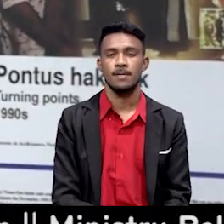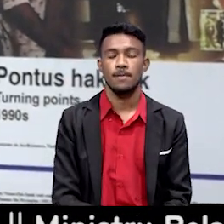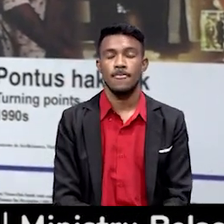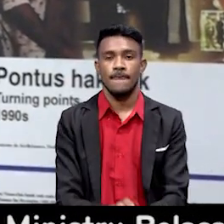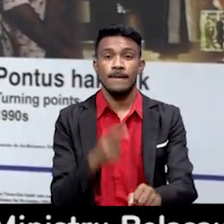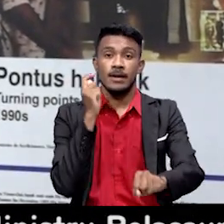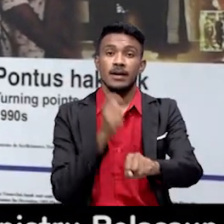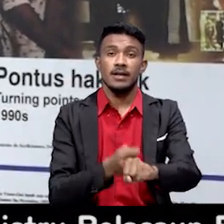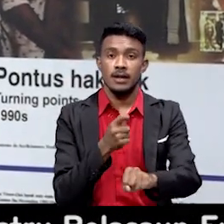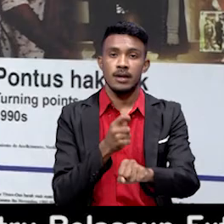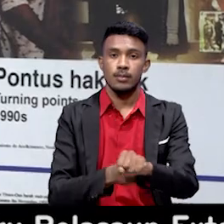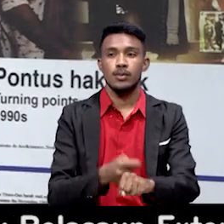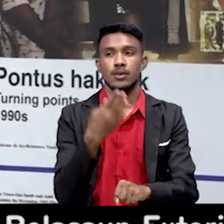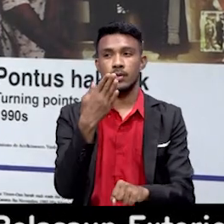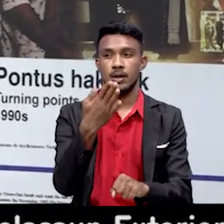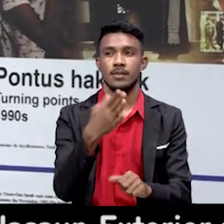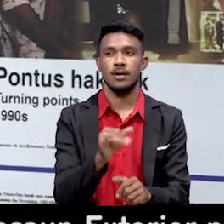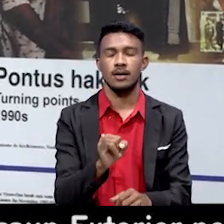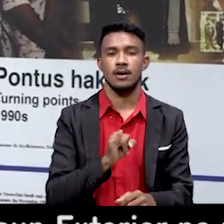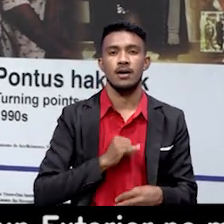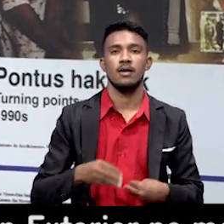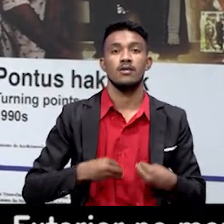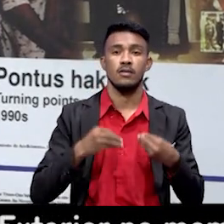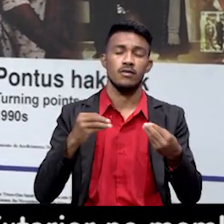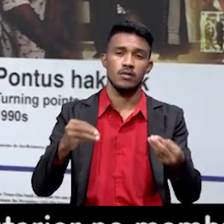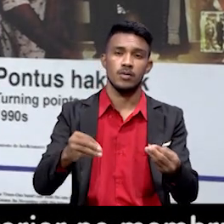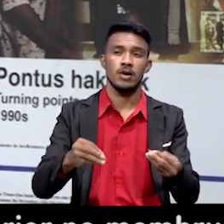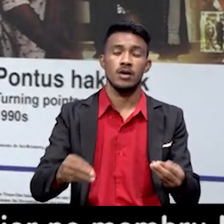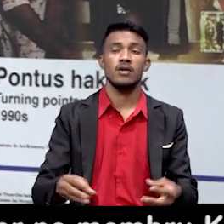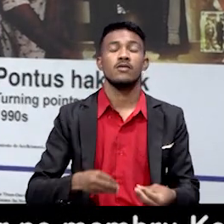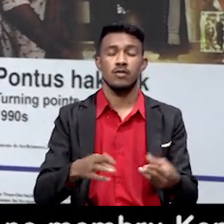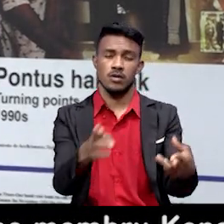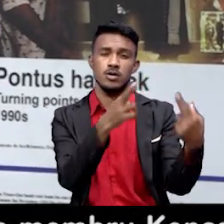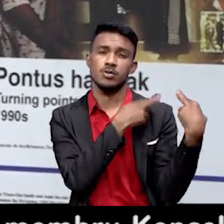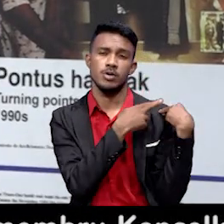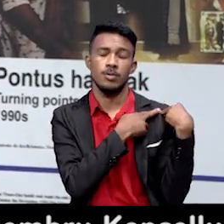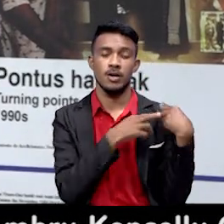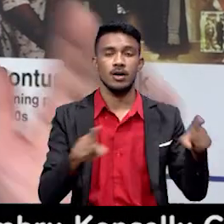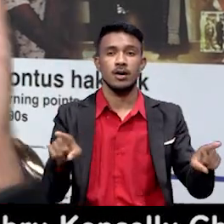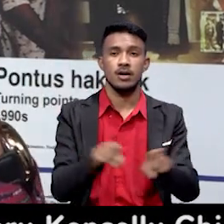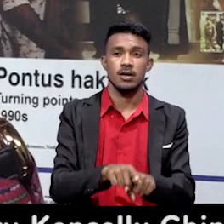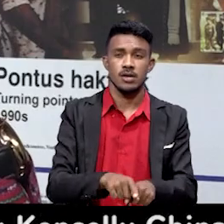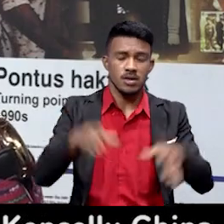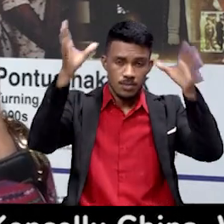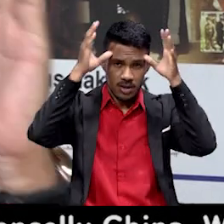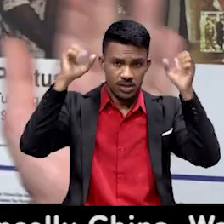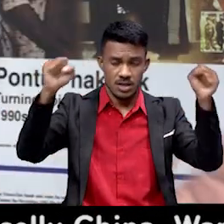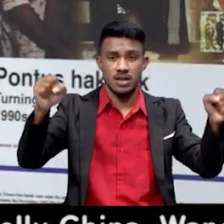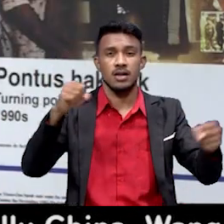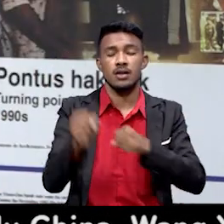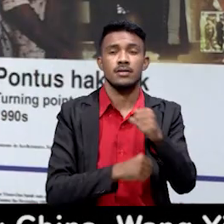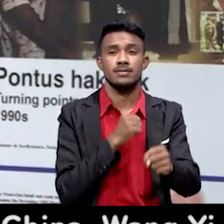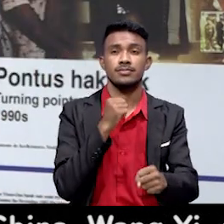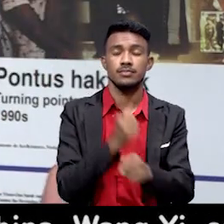Momento na ba ao foi Maximo posse no da presidente 2007